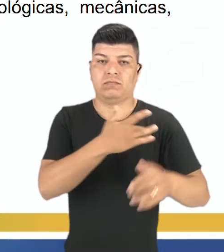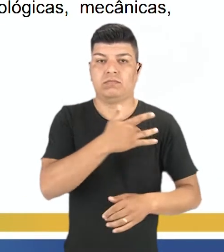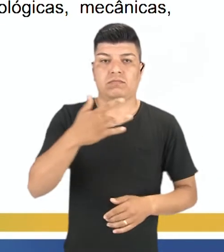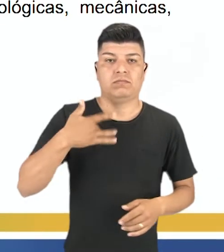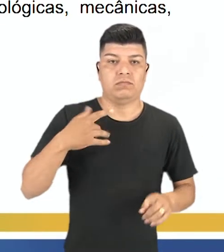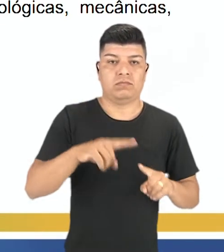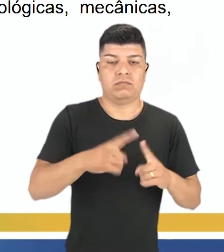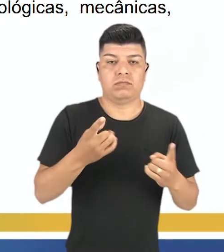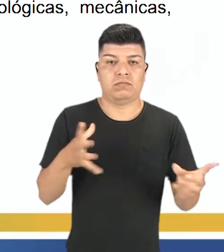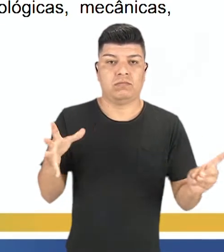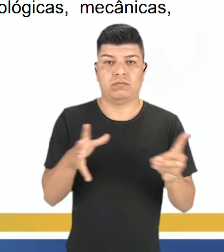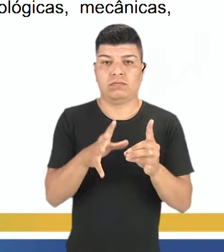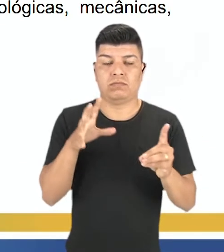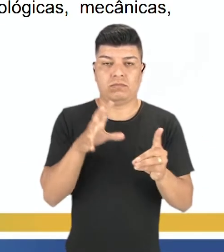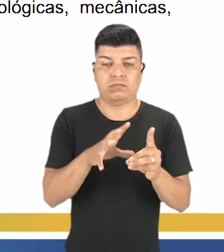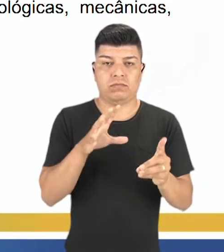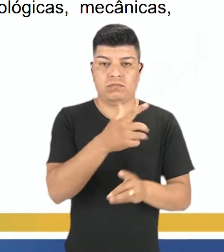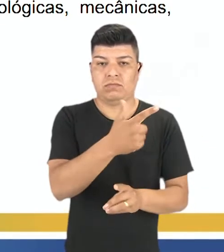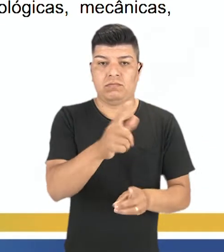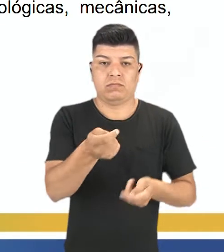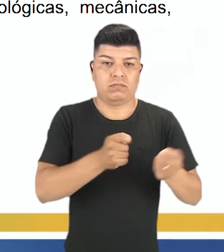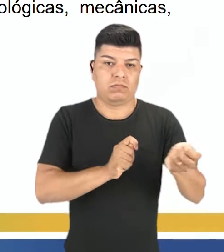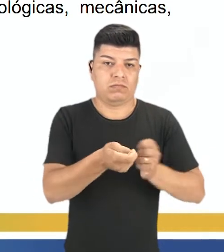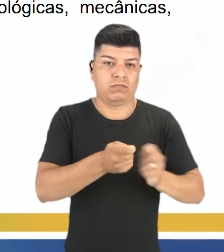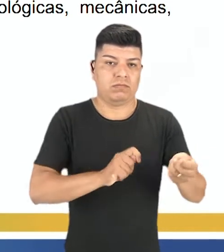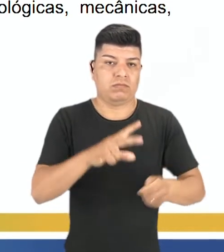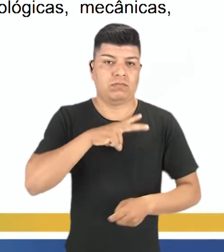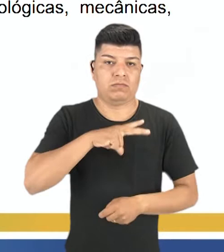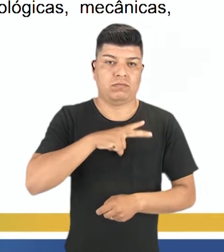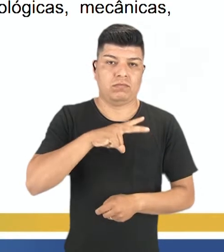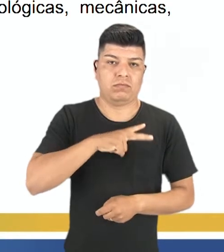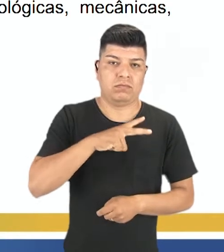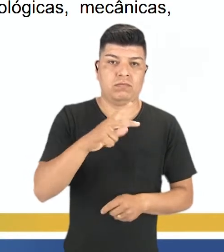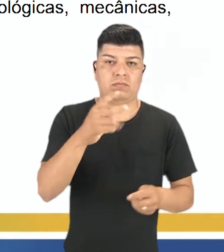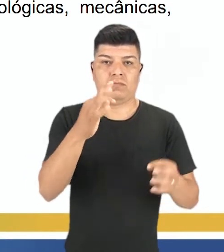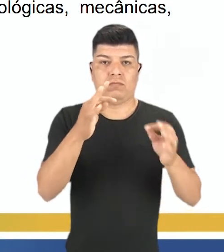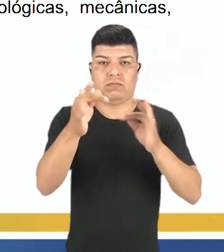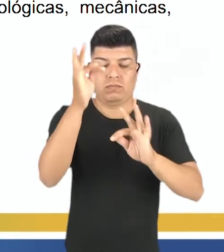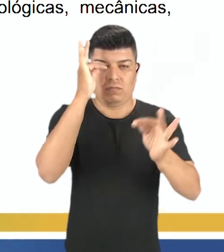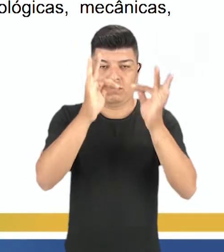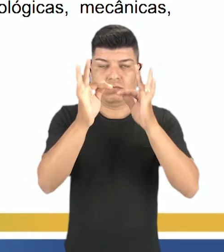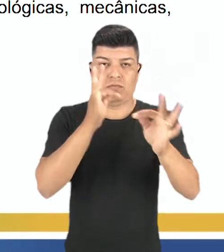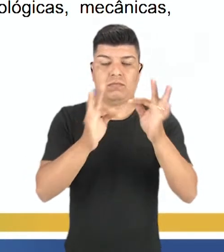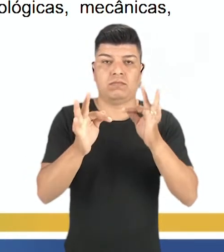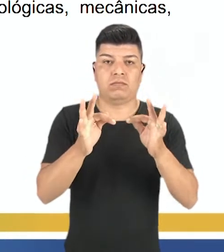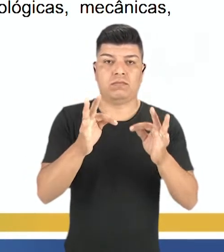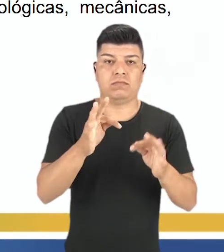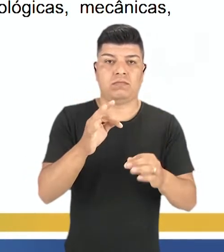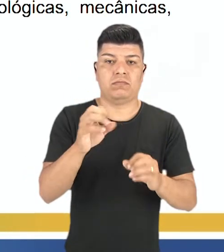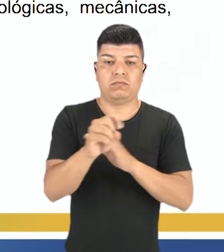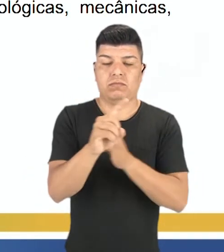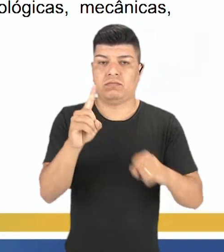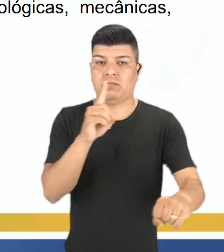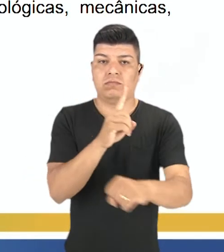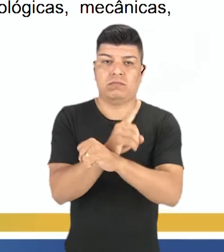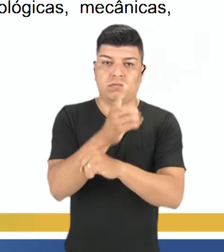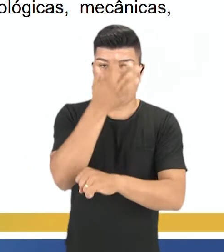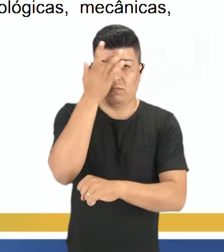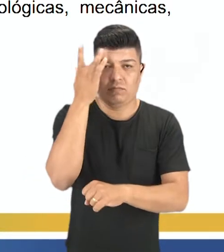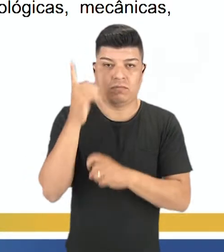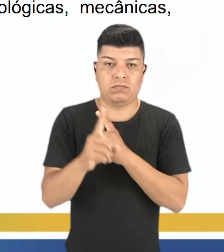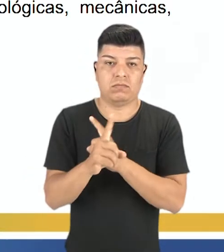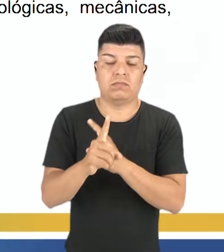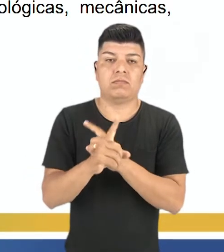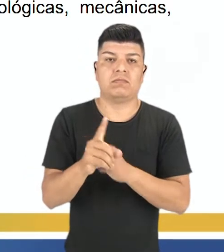influenciador digital não tem controle sobre particularidades, fisiologias mecânicas, sociais, emocionais dos seus seguidores. O que